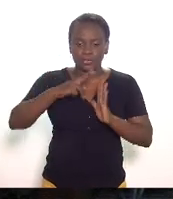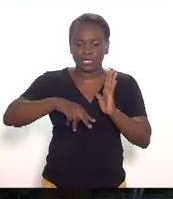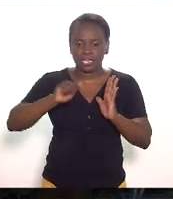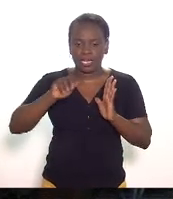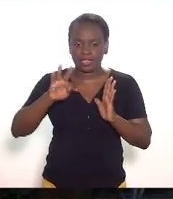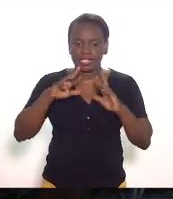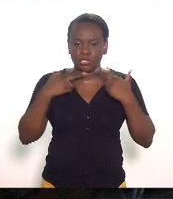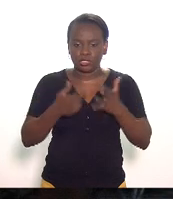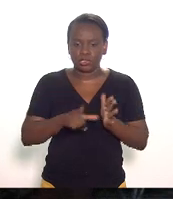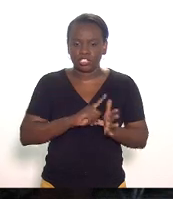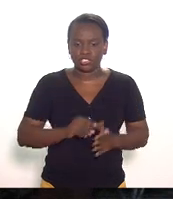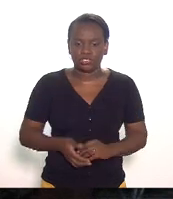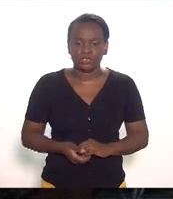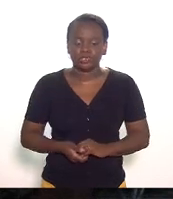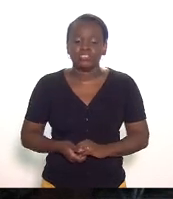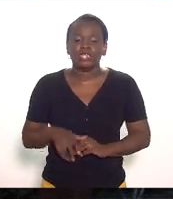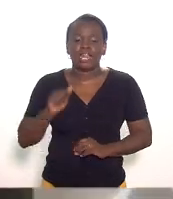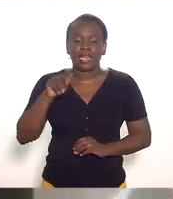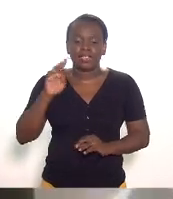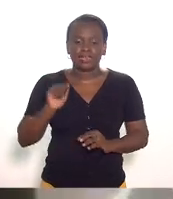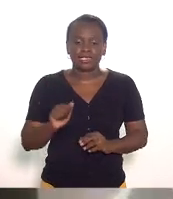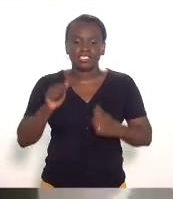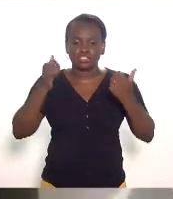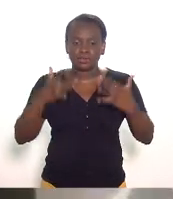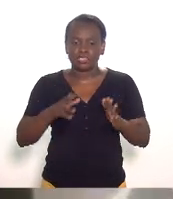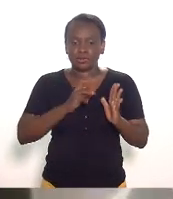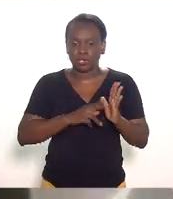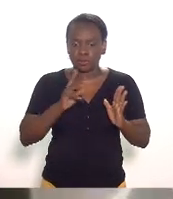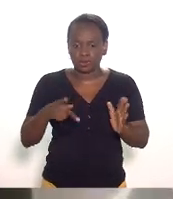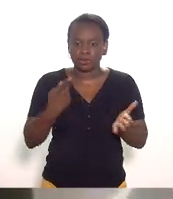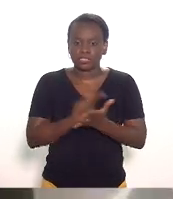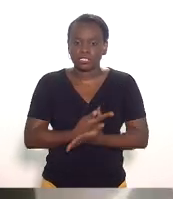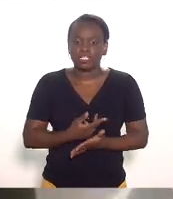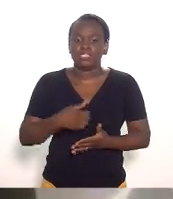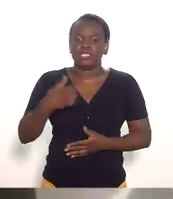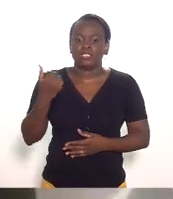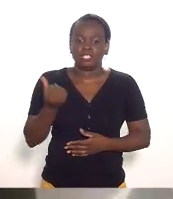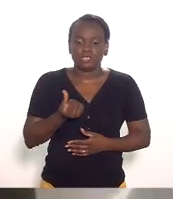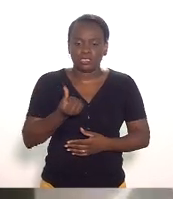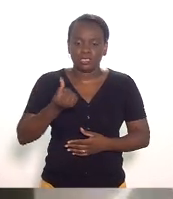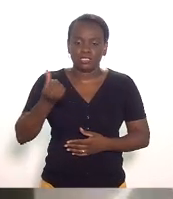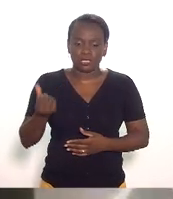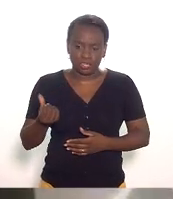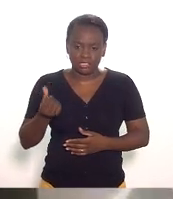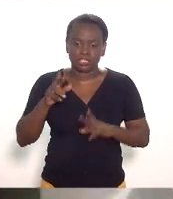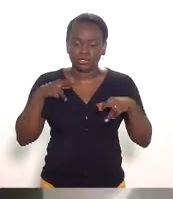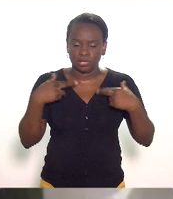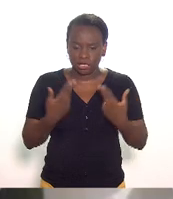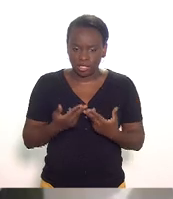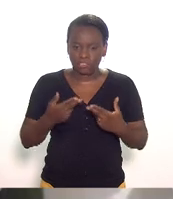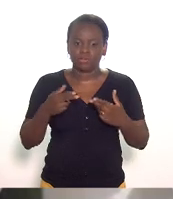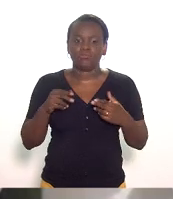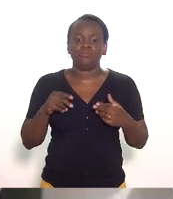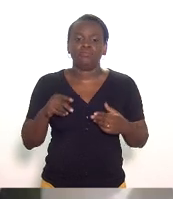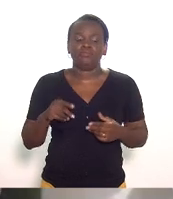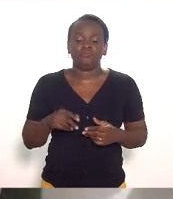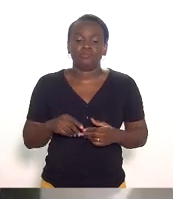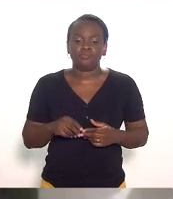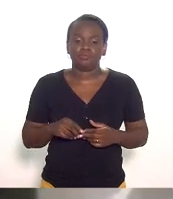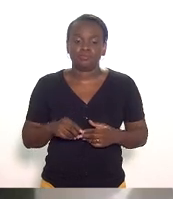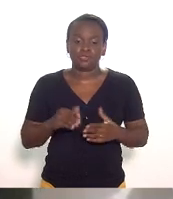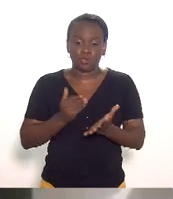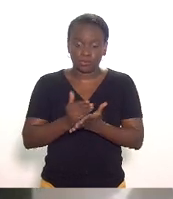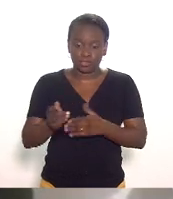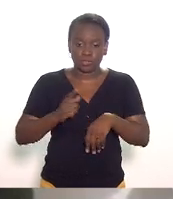sessão anterior. A ata reflete com exatidão o ocorrido na 66ª sessão extraordinária,